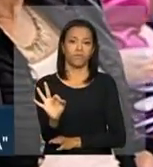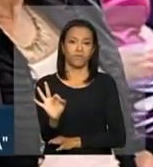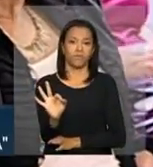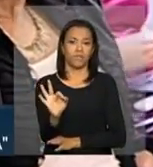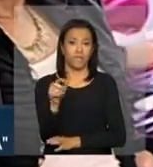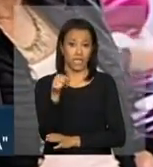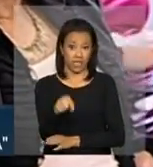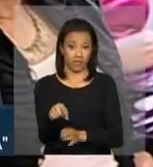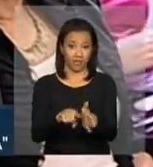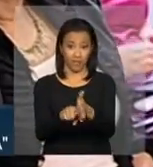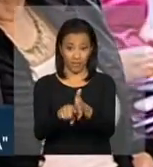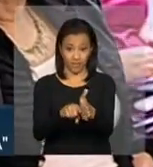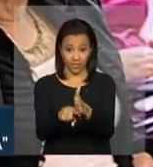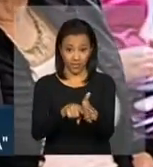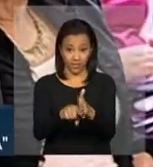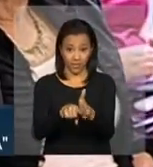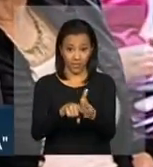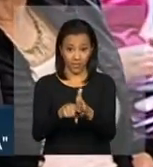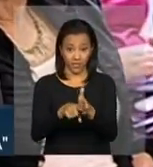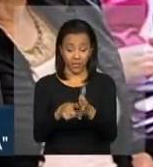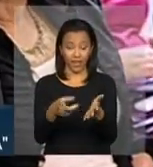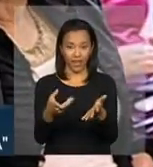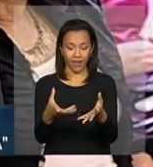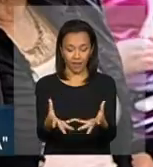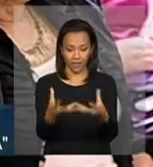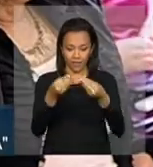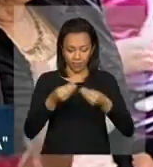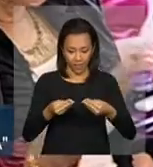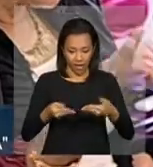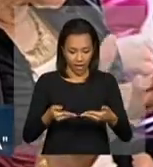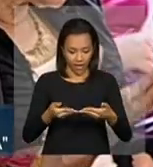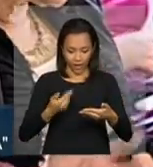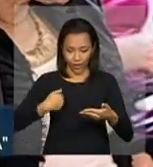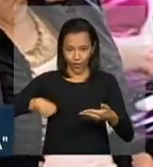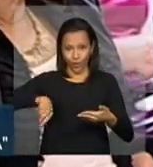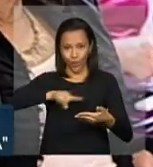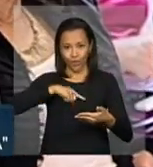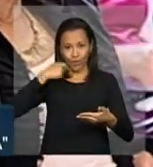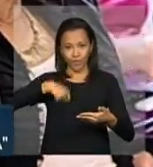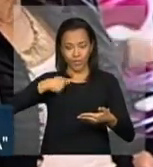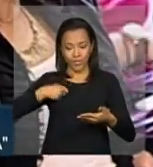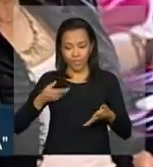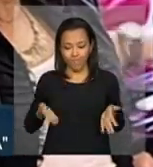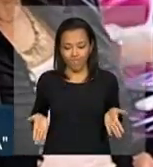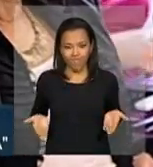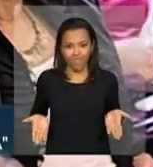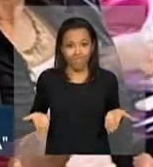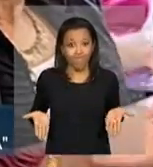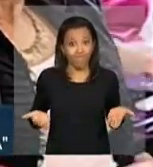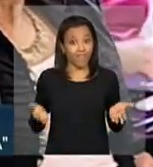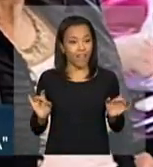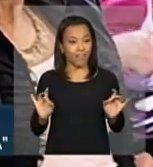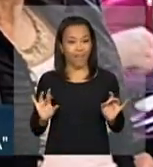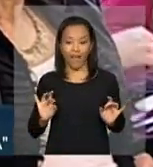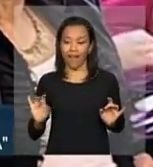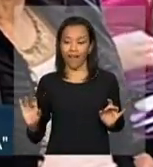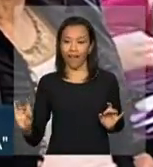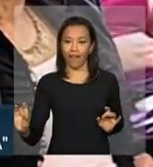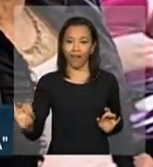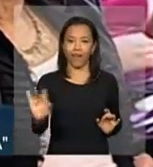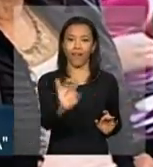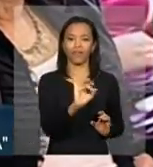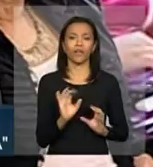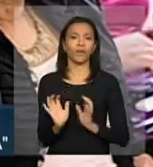no momento em que todos nós teremos que estimular. Não é? A cada